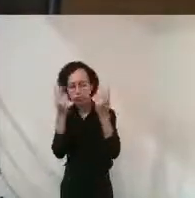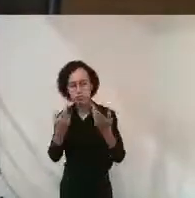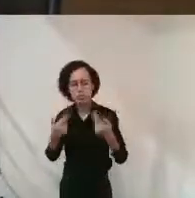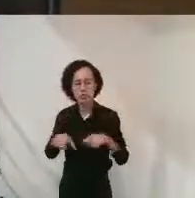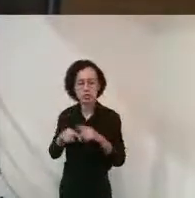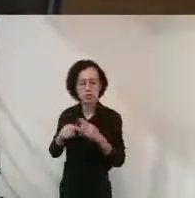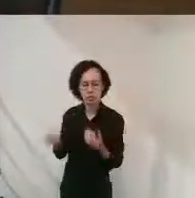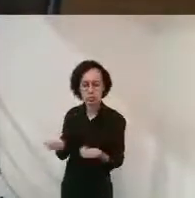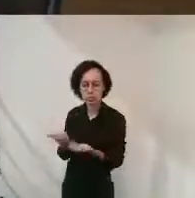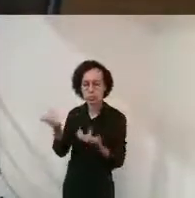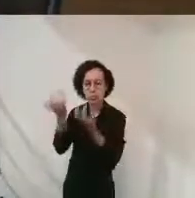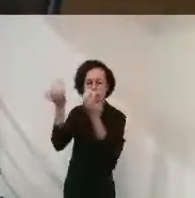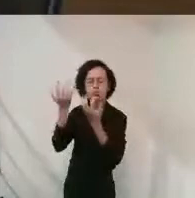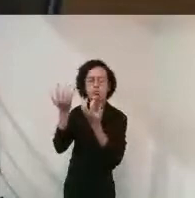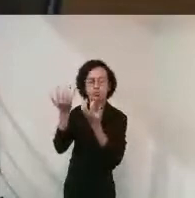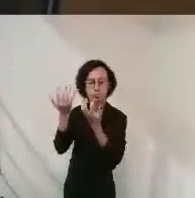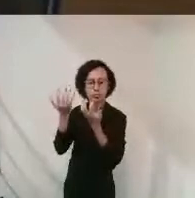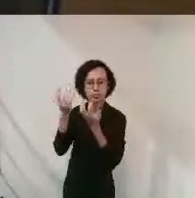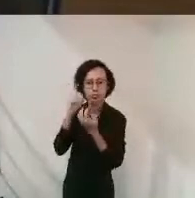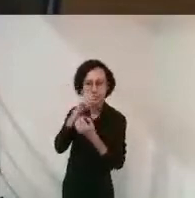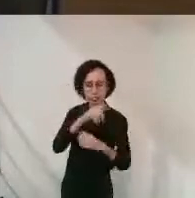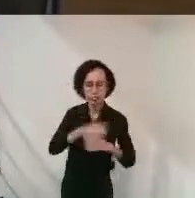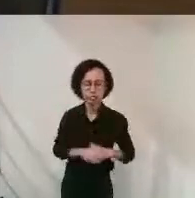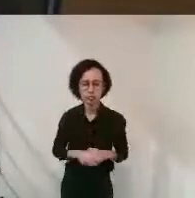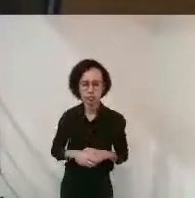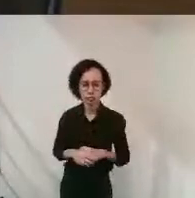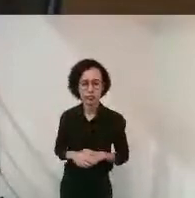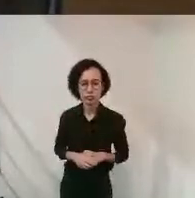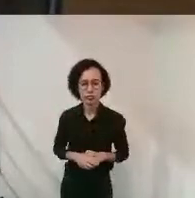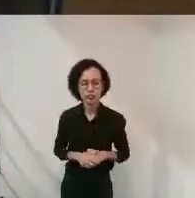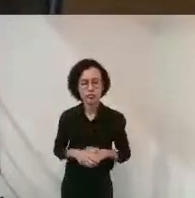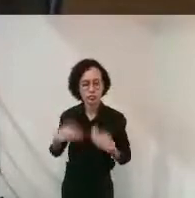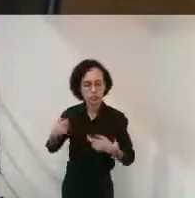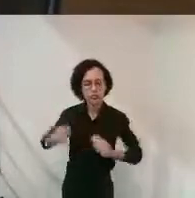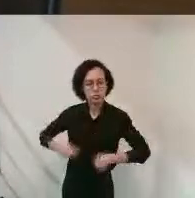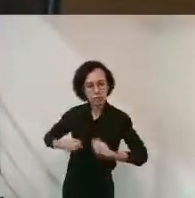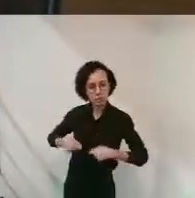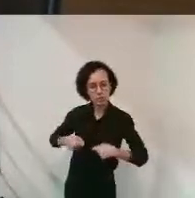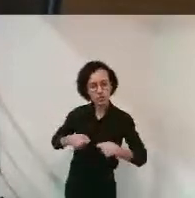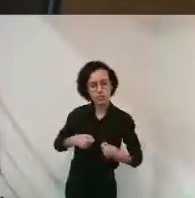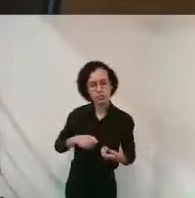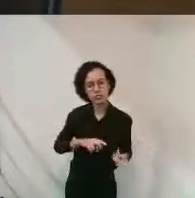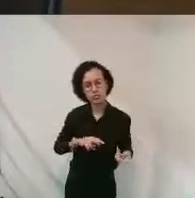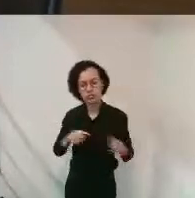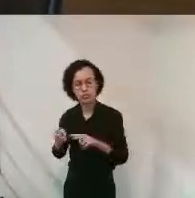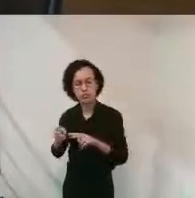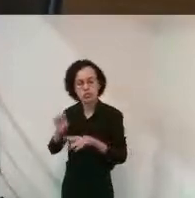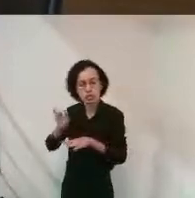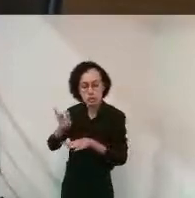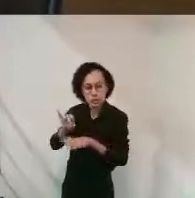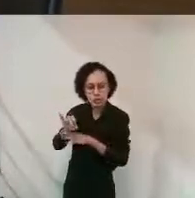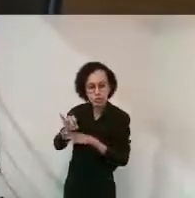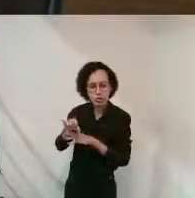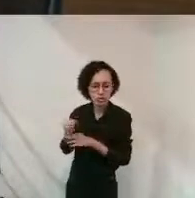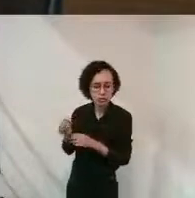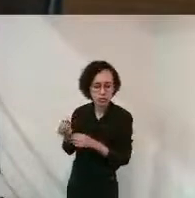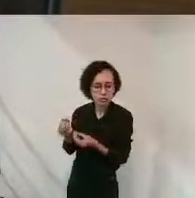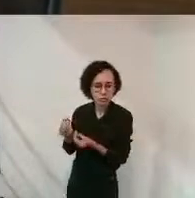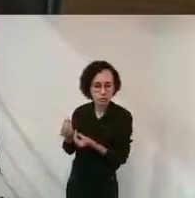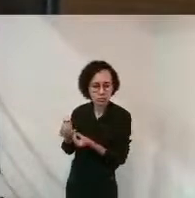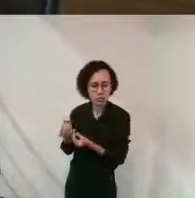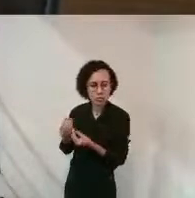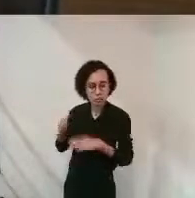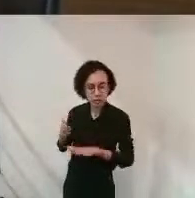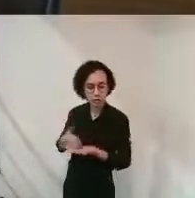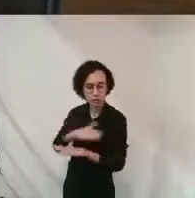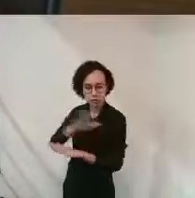de resíduos, porque para um aterro sanitário precisa ser encaminhado apenas os rejeitos. Tudo tem